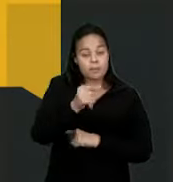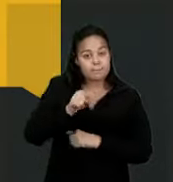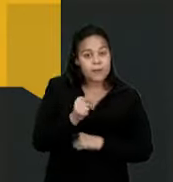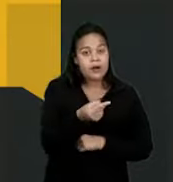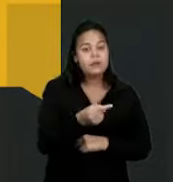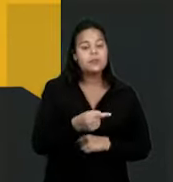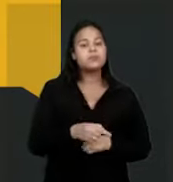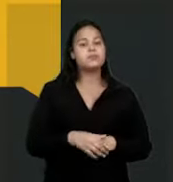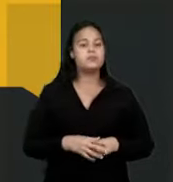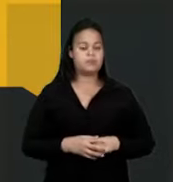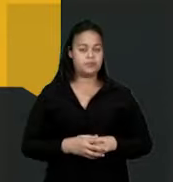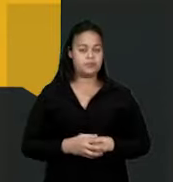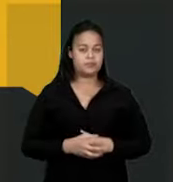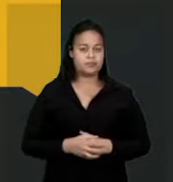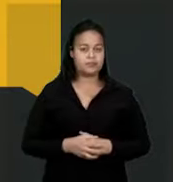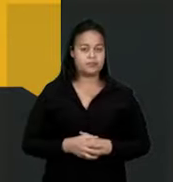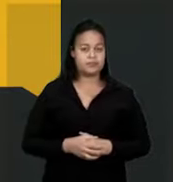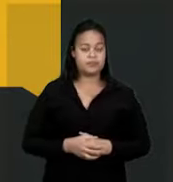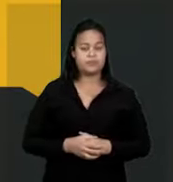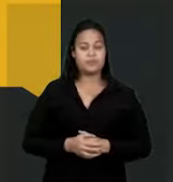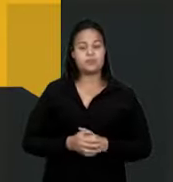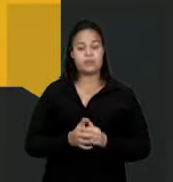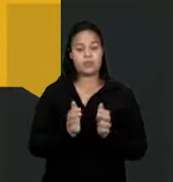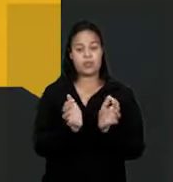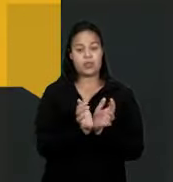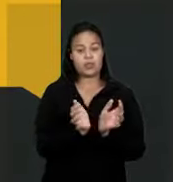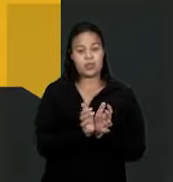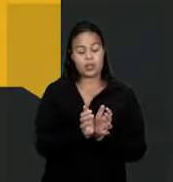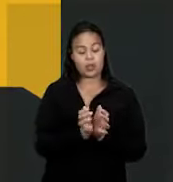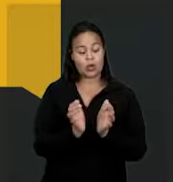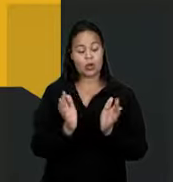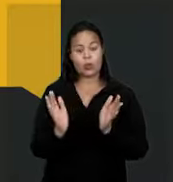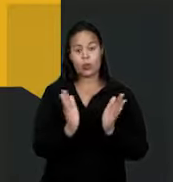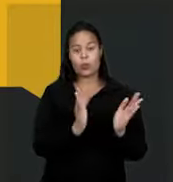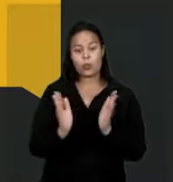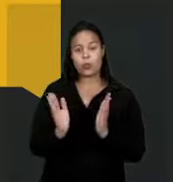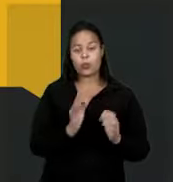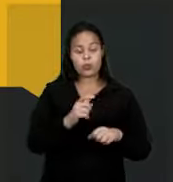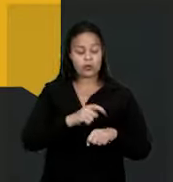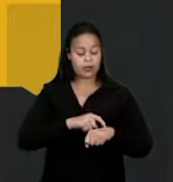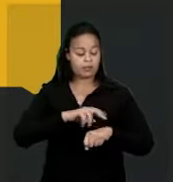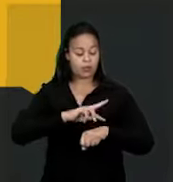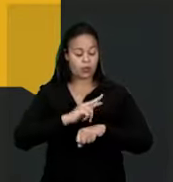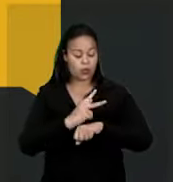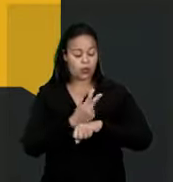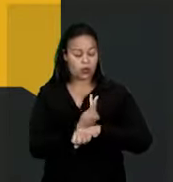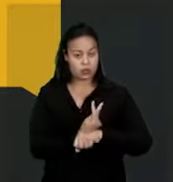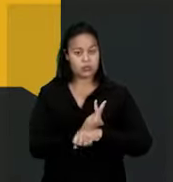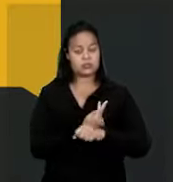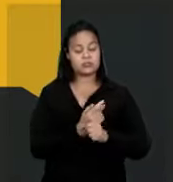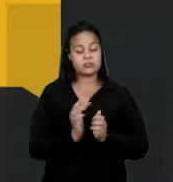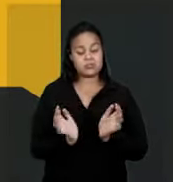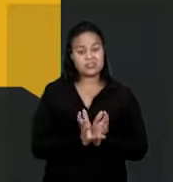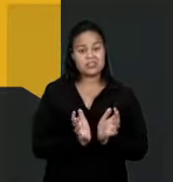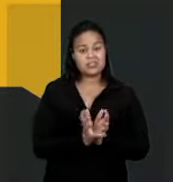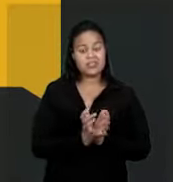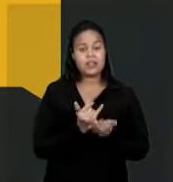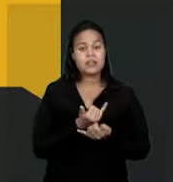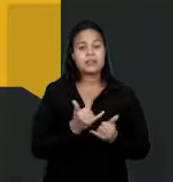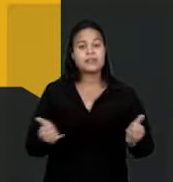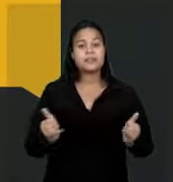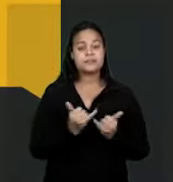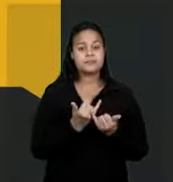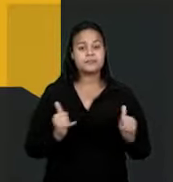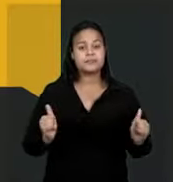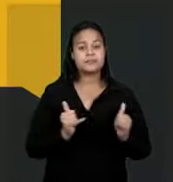1000 watts. A unidade prática para o tempo é hora. E a unidade prática para energia